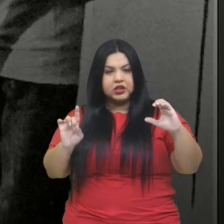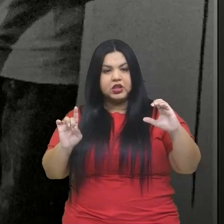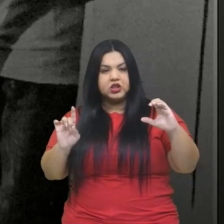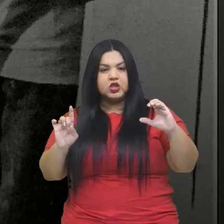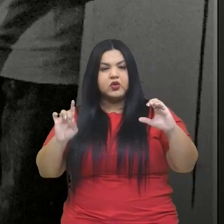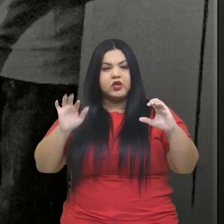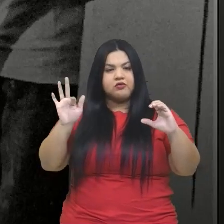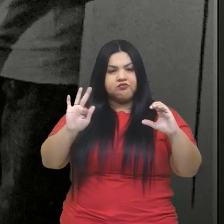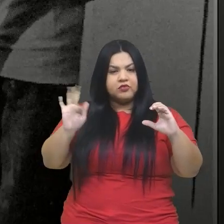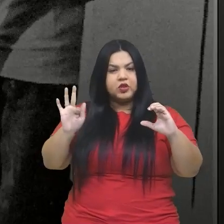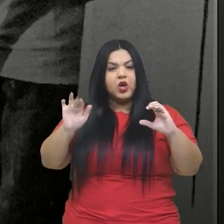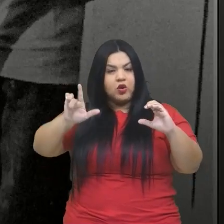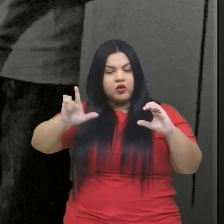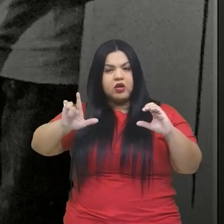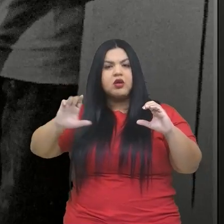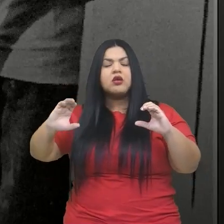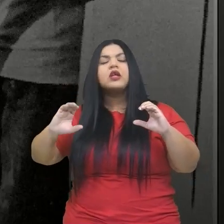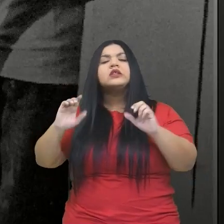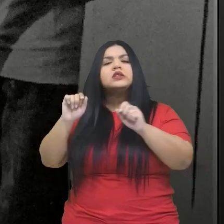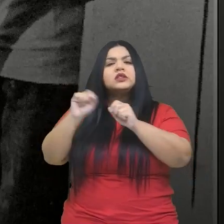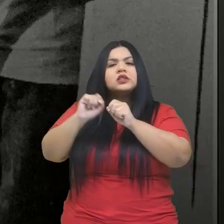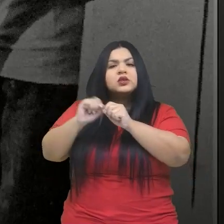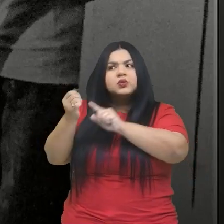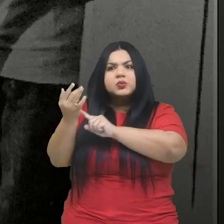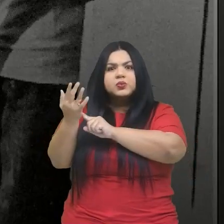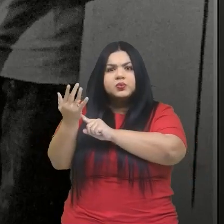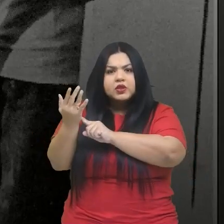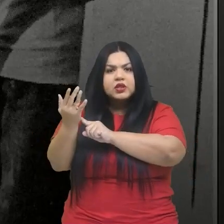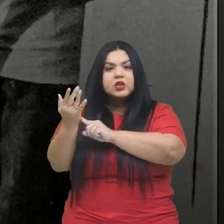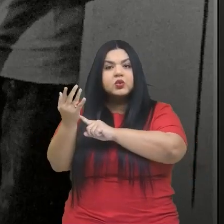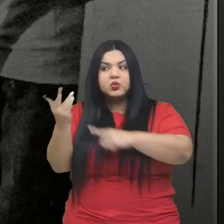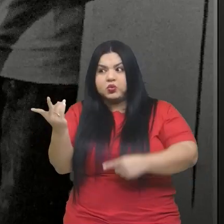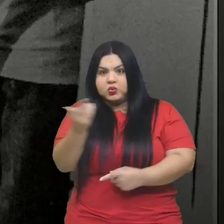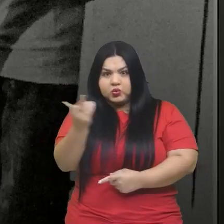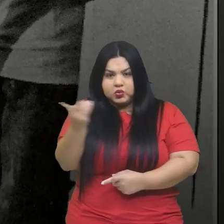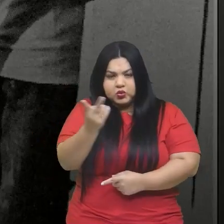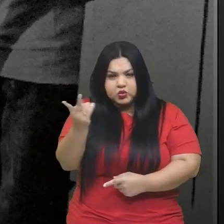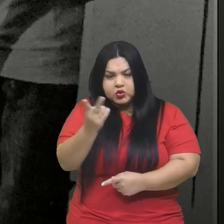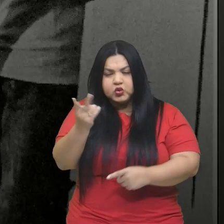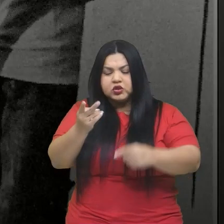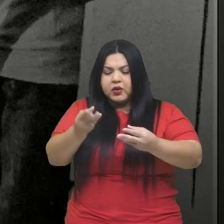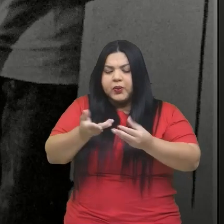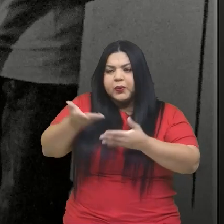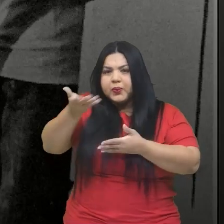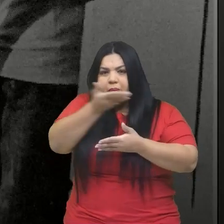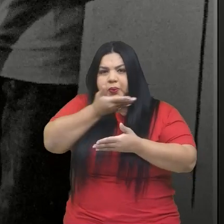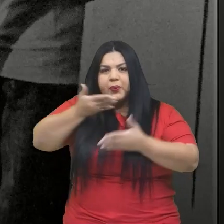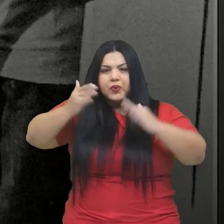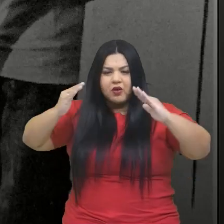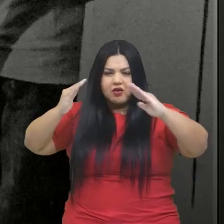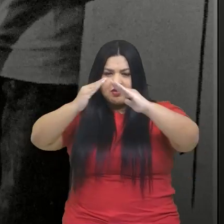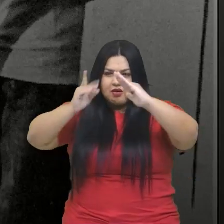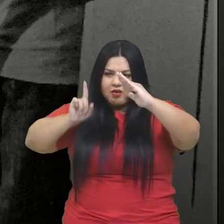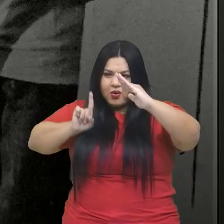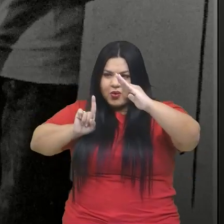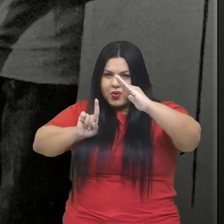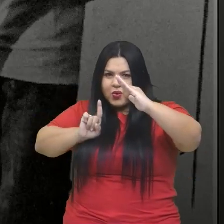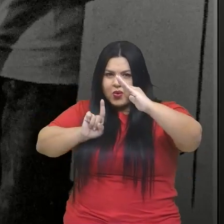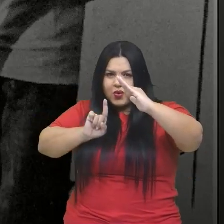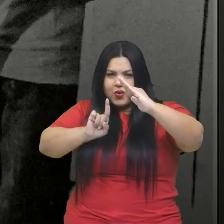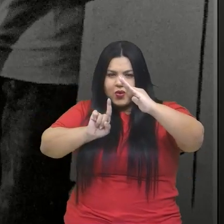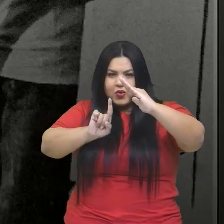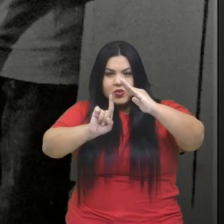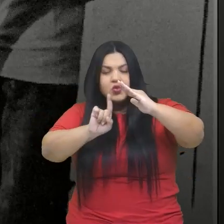fósforo tremeluzente na escuridão. Eles estão sobre a areia egípcia na entrada da tumba do menino faraó